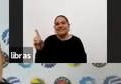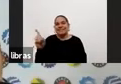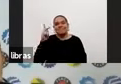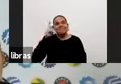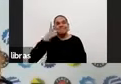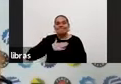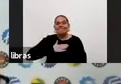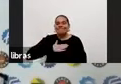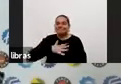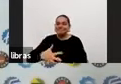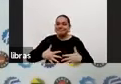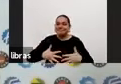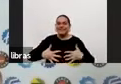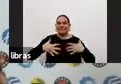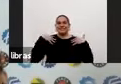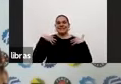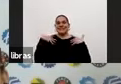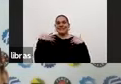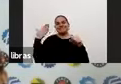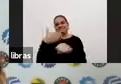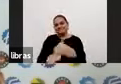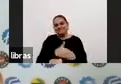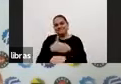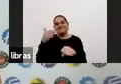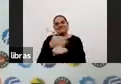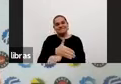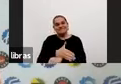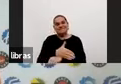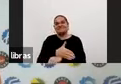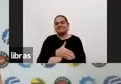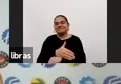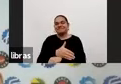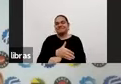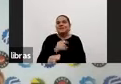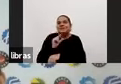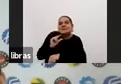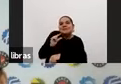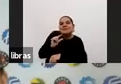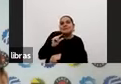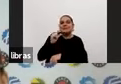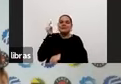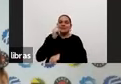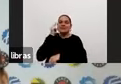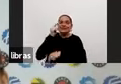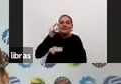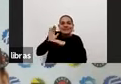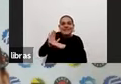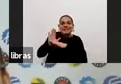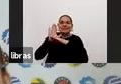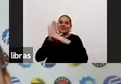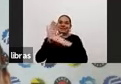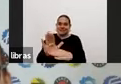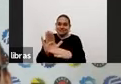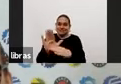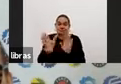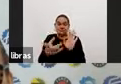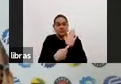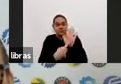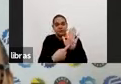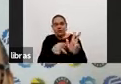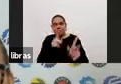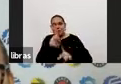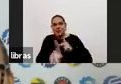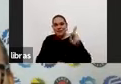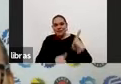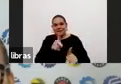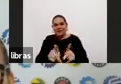prazer participar, de alguma maneira poder demonstrar para a população ali de São José dos Pinhais